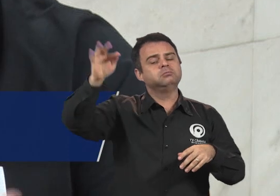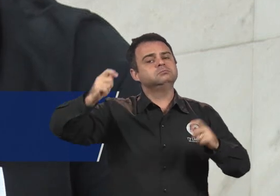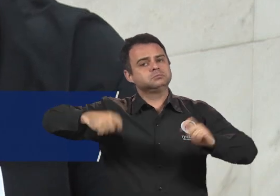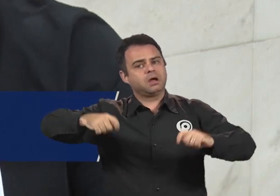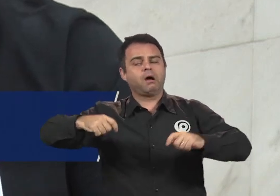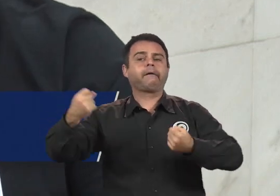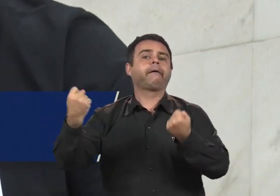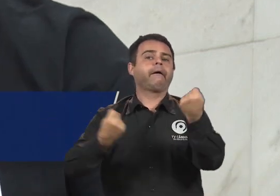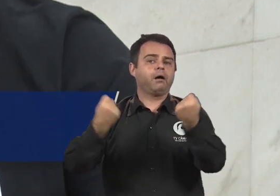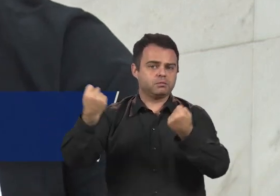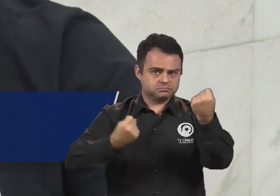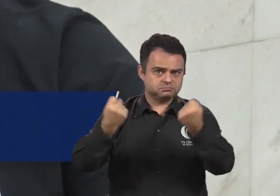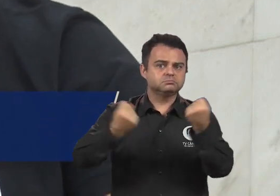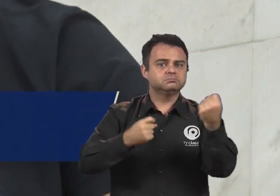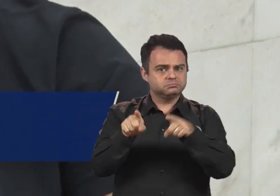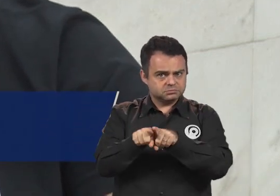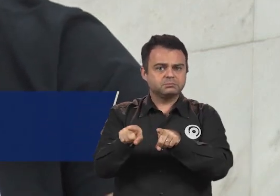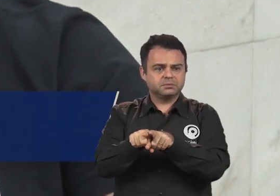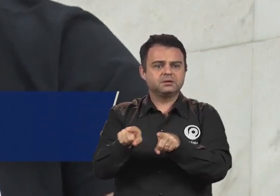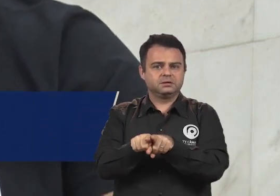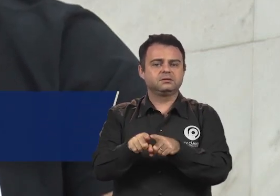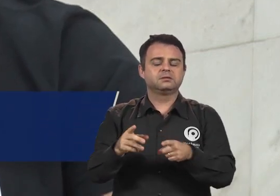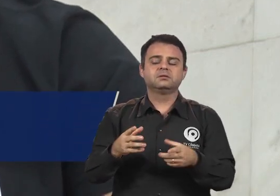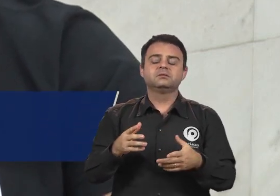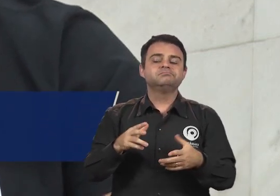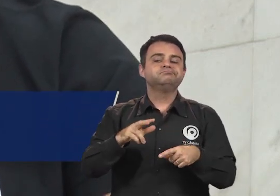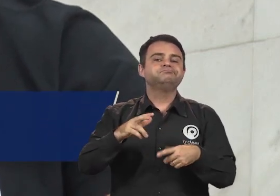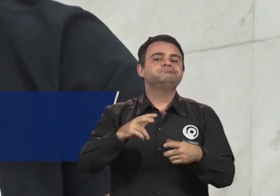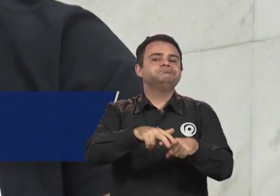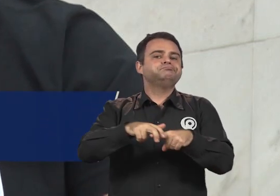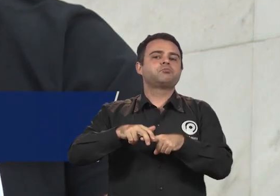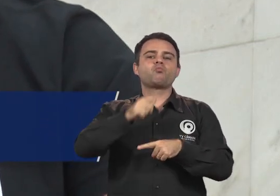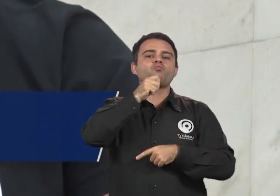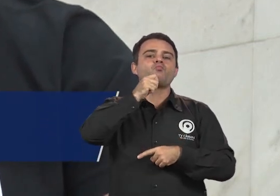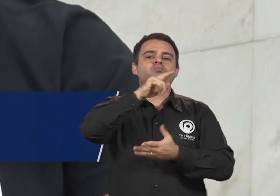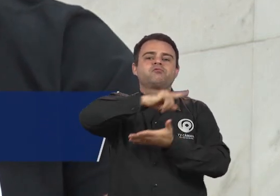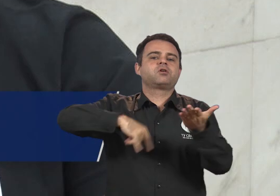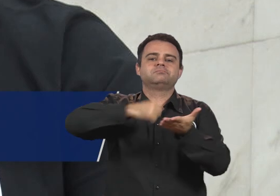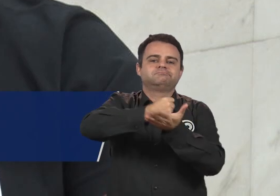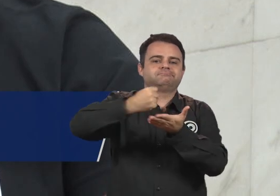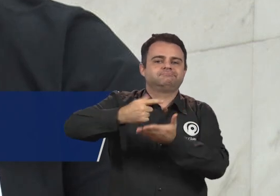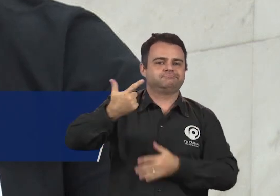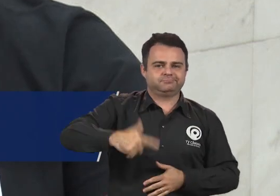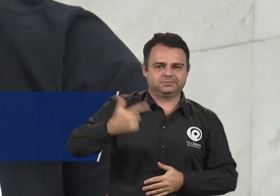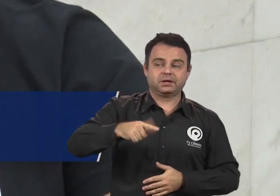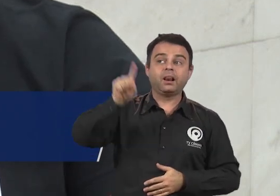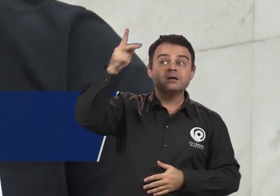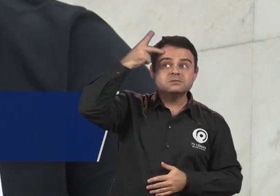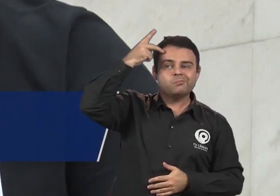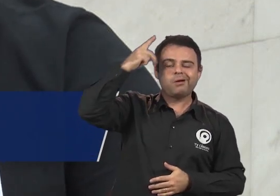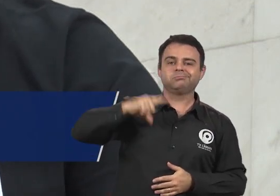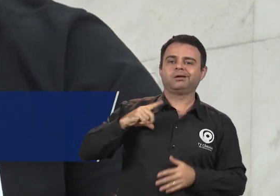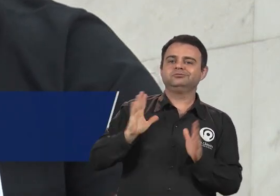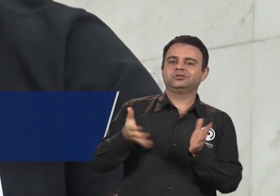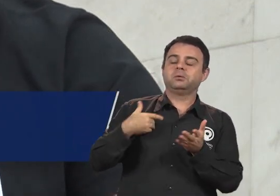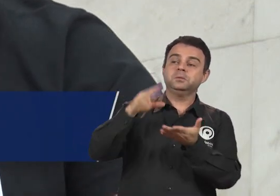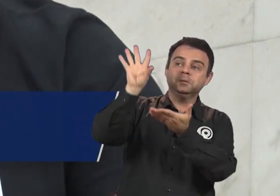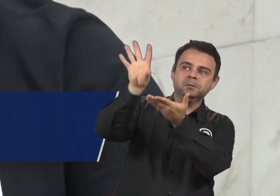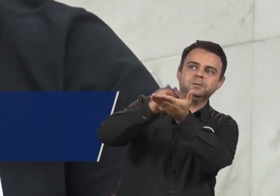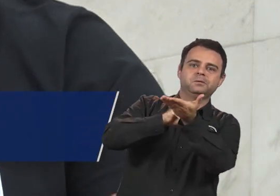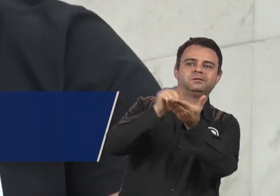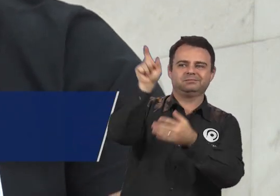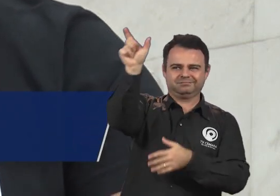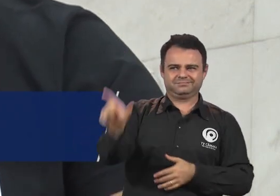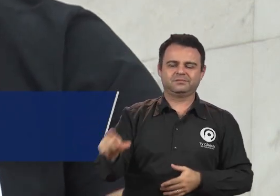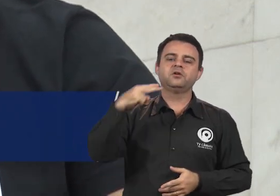os carros, enfim, que também falta essa regulamentação. Foi um projeto baseado em São Paulo, algo que a gente pegou de um